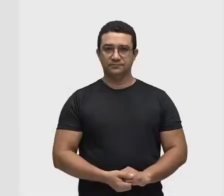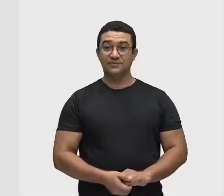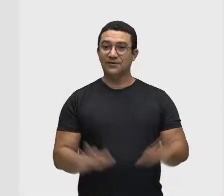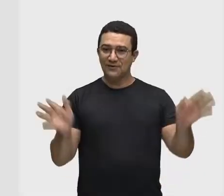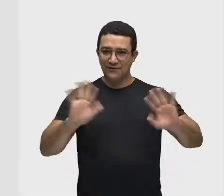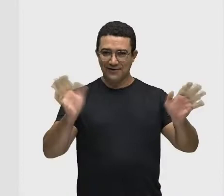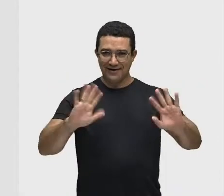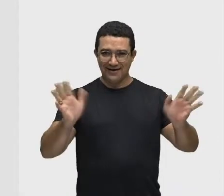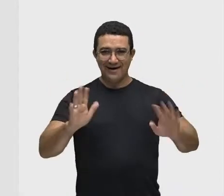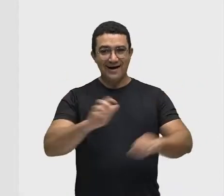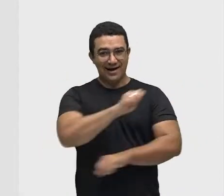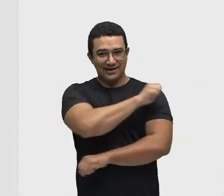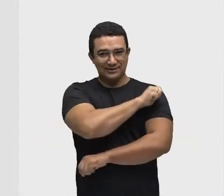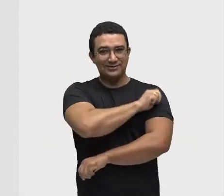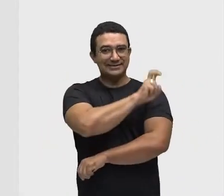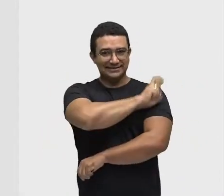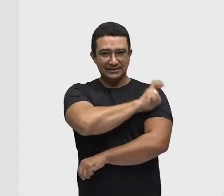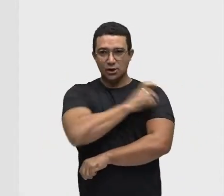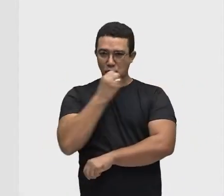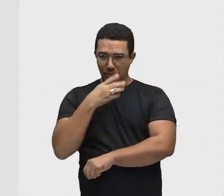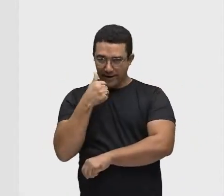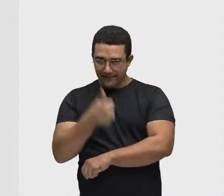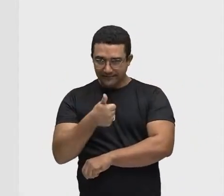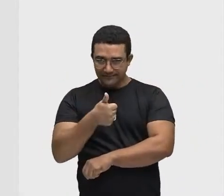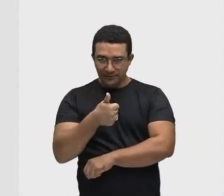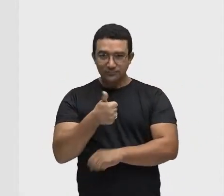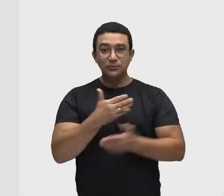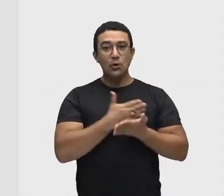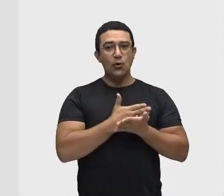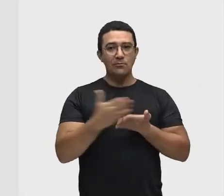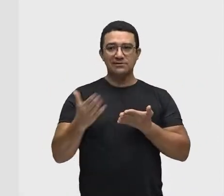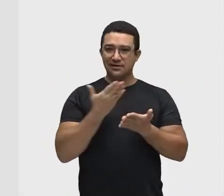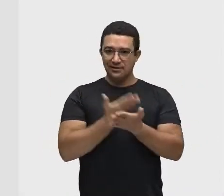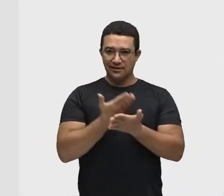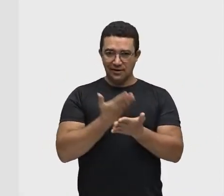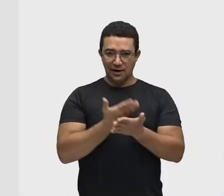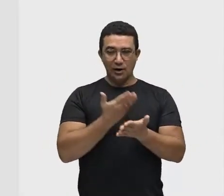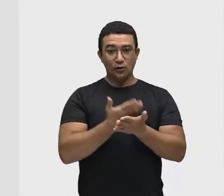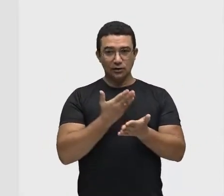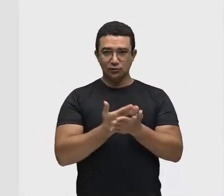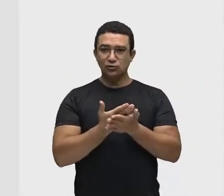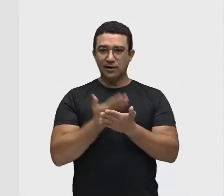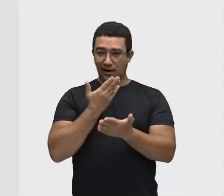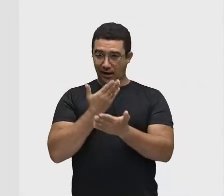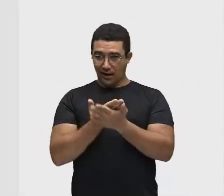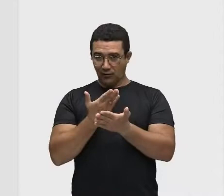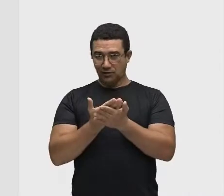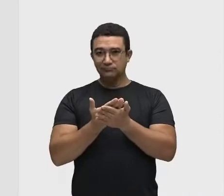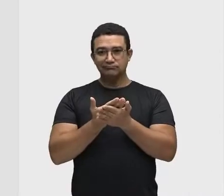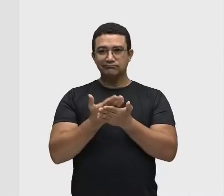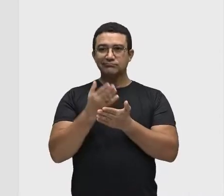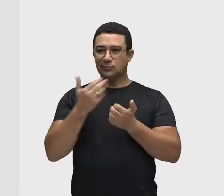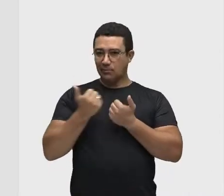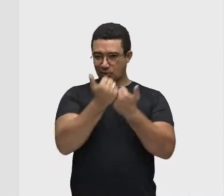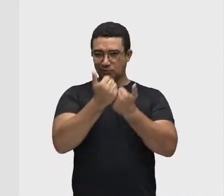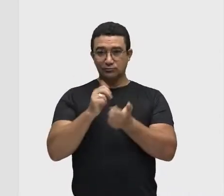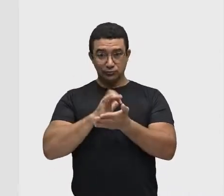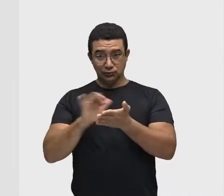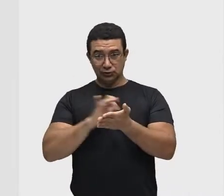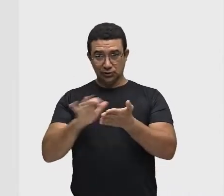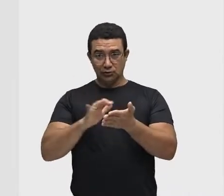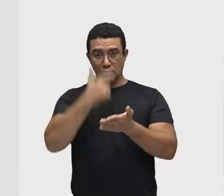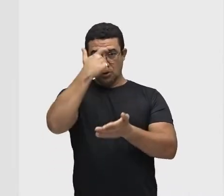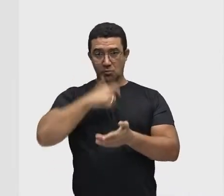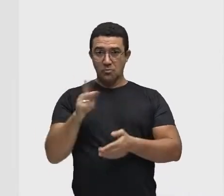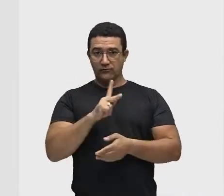alunos do quinto ano, tudo bem? Vamos dar início a mais uma aula do nosso Contraturno Digital. Eu sou a professora Manuela Cerejo e estou